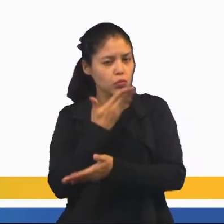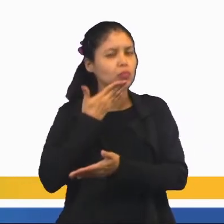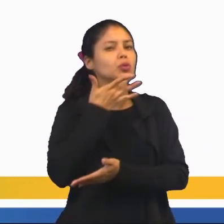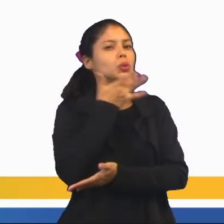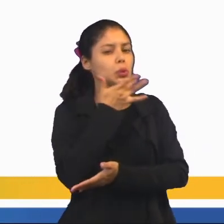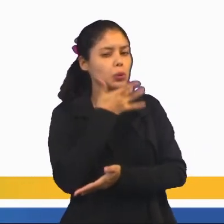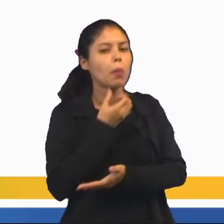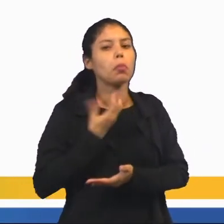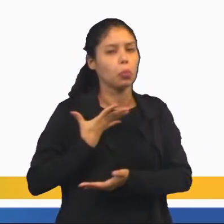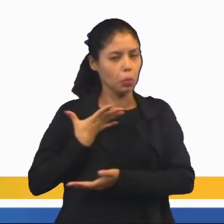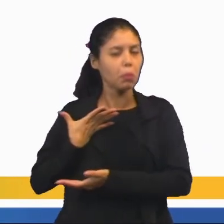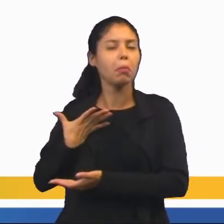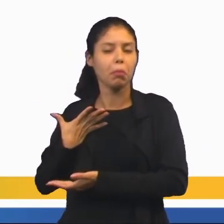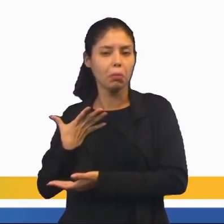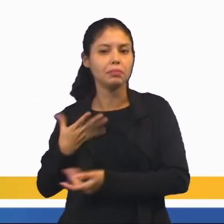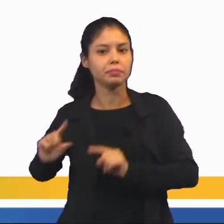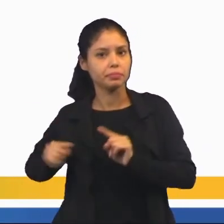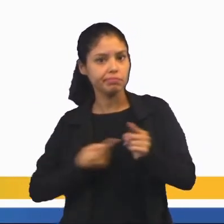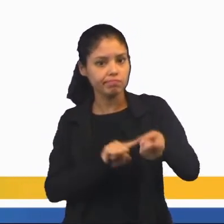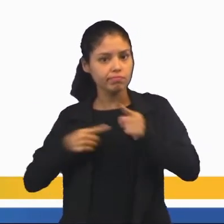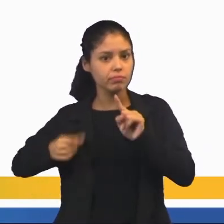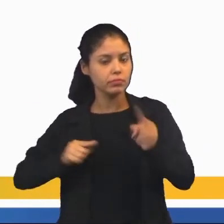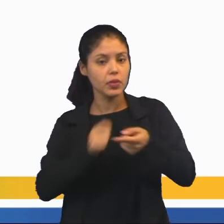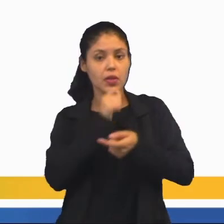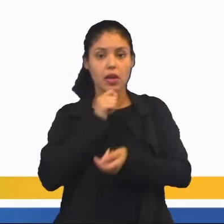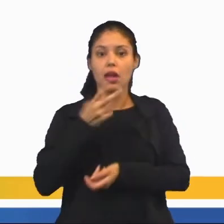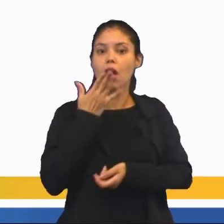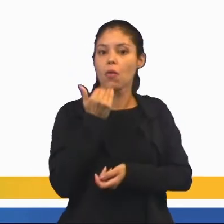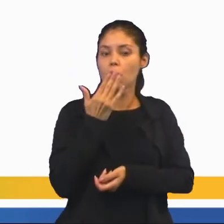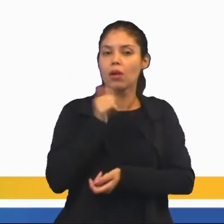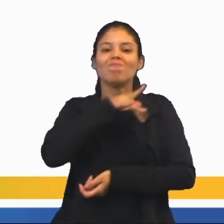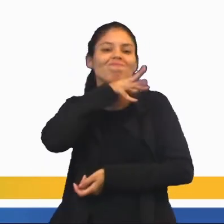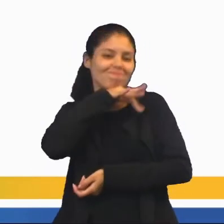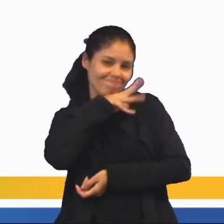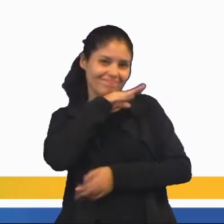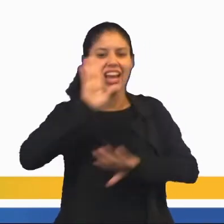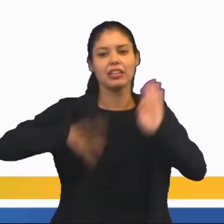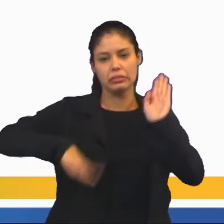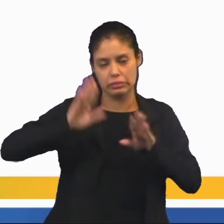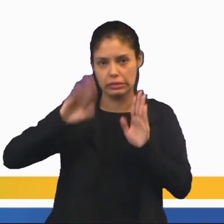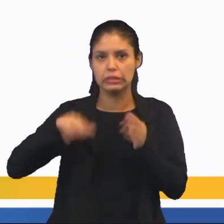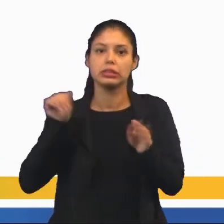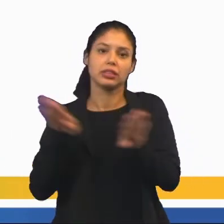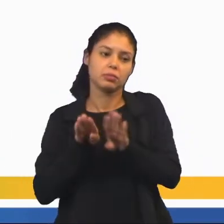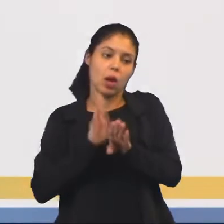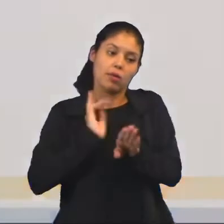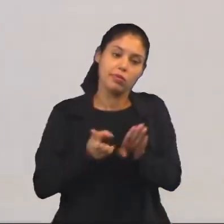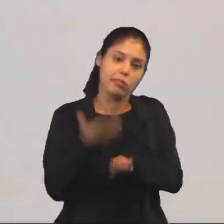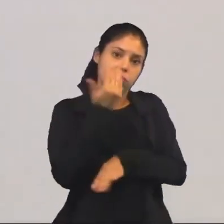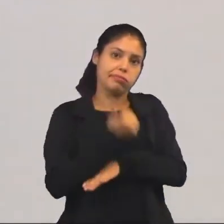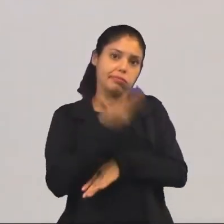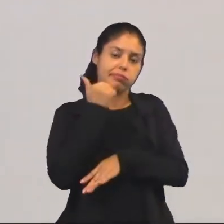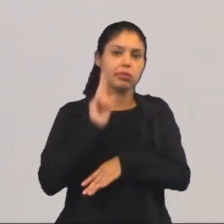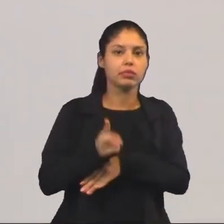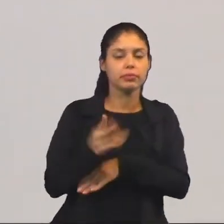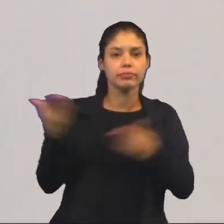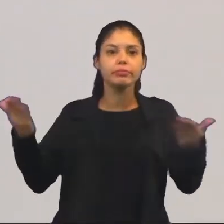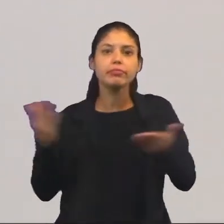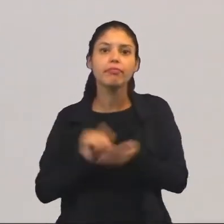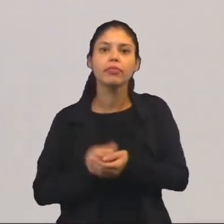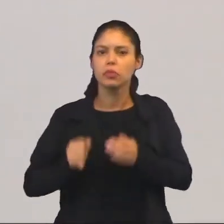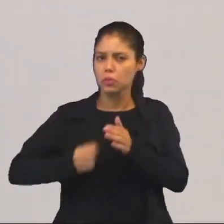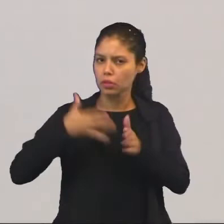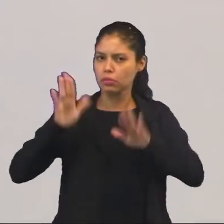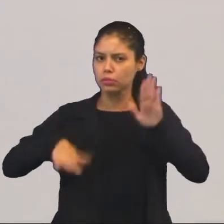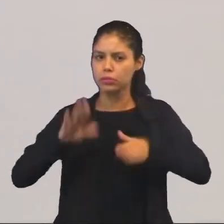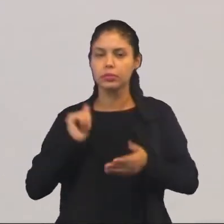extremamente saborosos. E isso induz a um hábito alimentar ruim e, às vezes, dependência. Então, é o que muitas